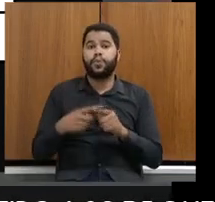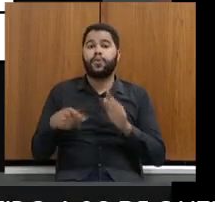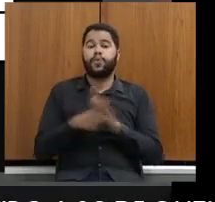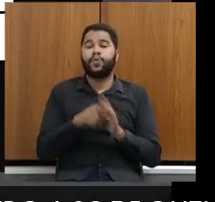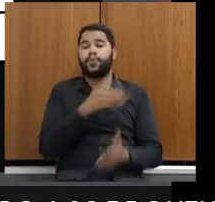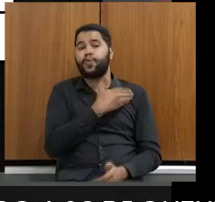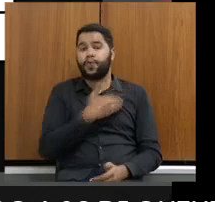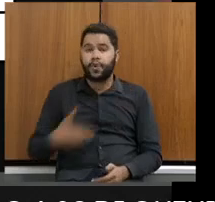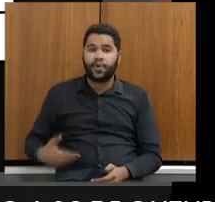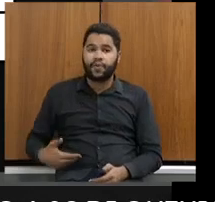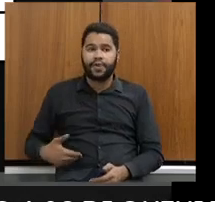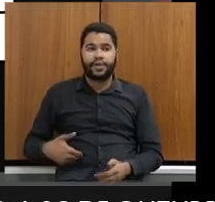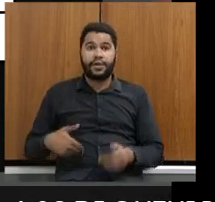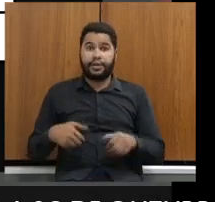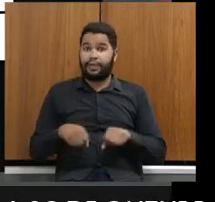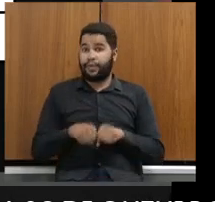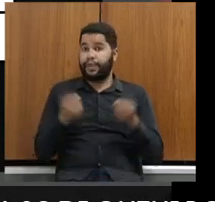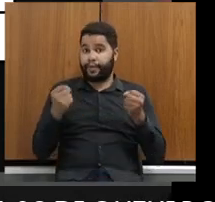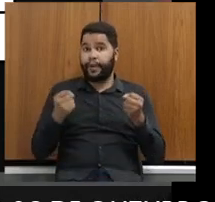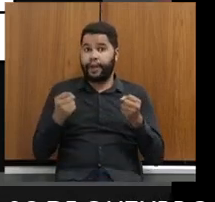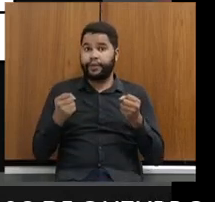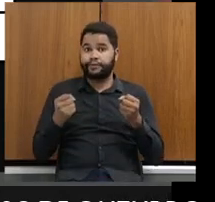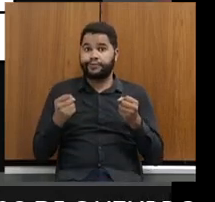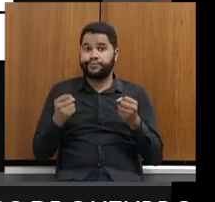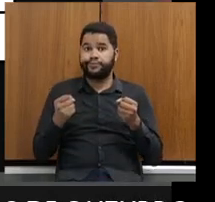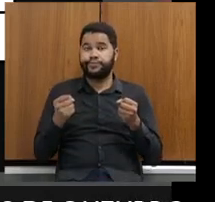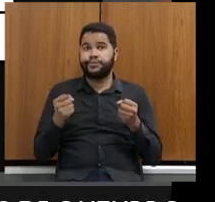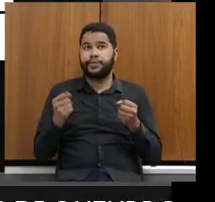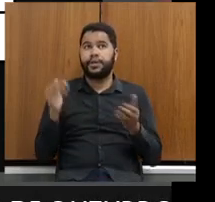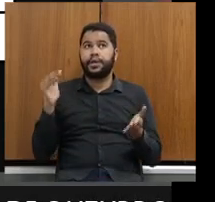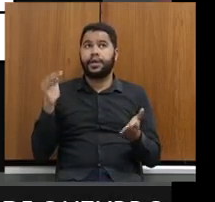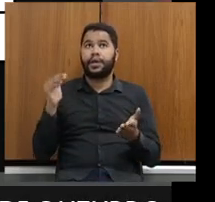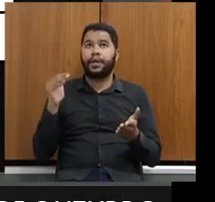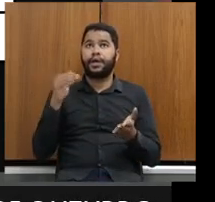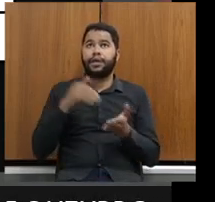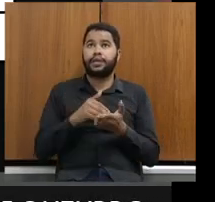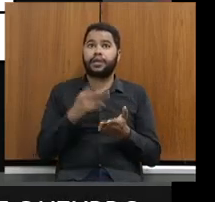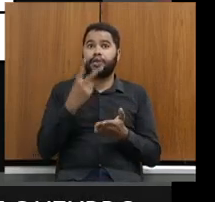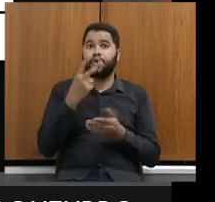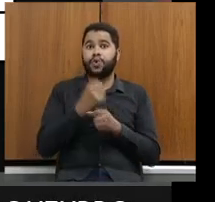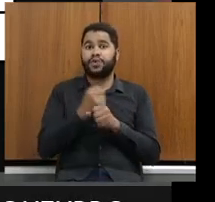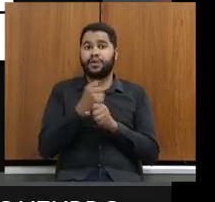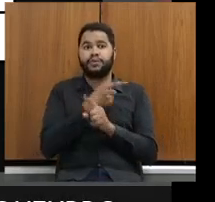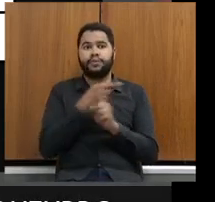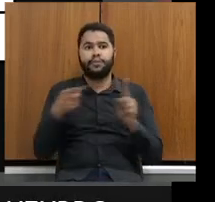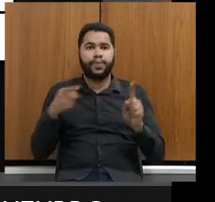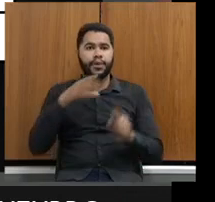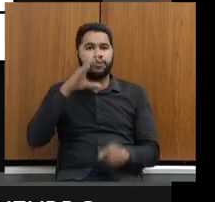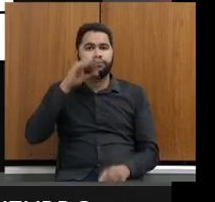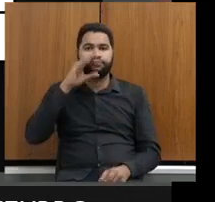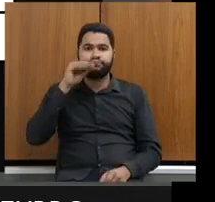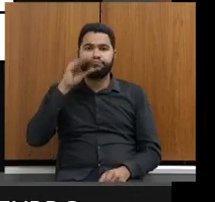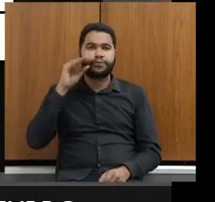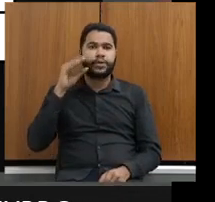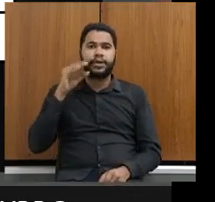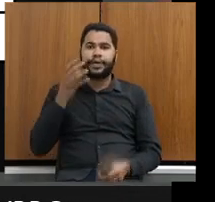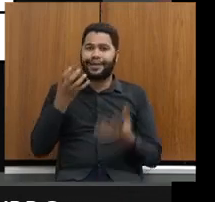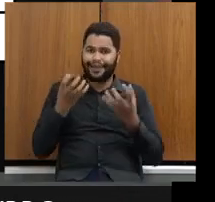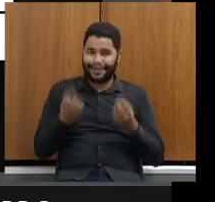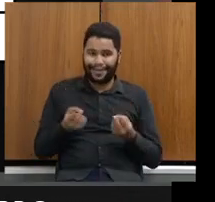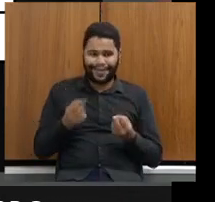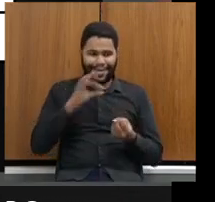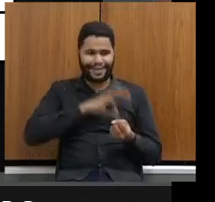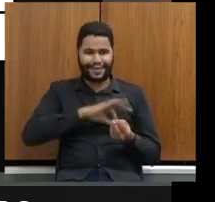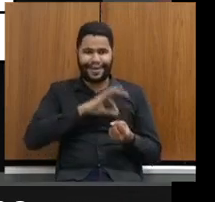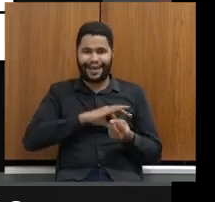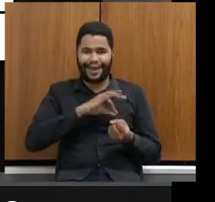porque o governo pegou um estado quebrado um estado falido até dois anos e meio nenhum servidor recebia no dia que